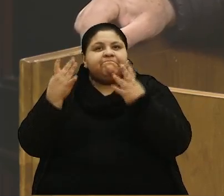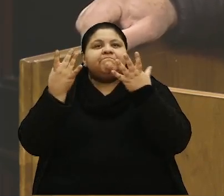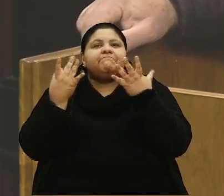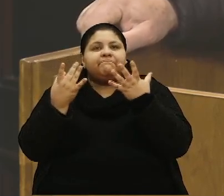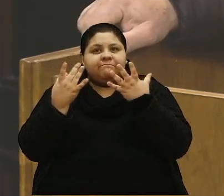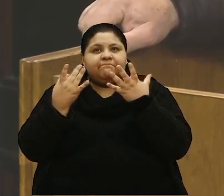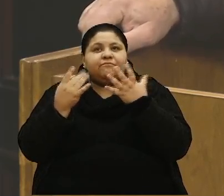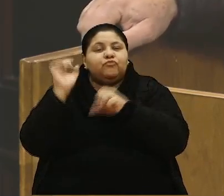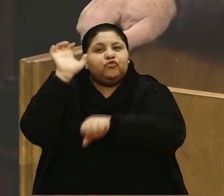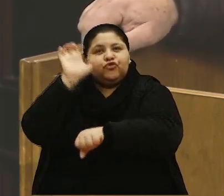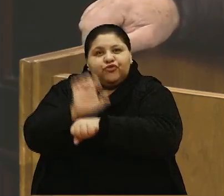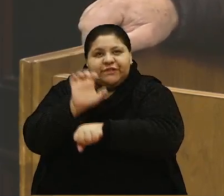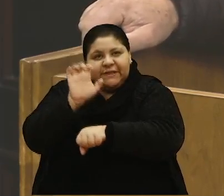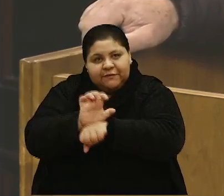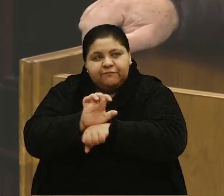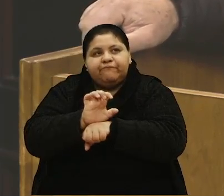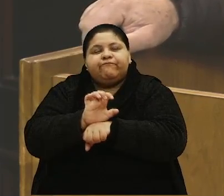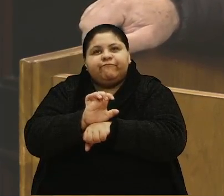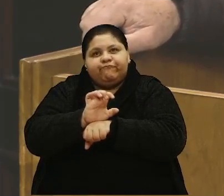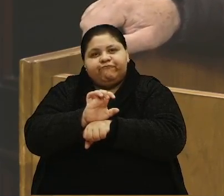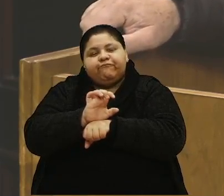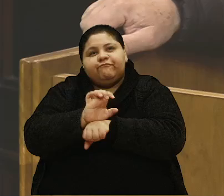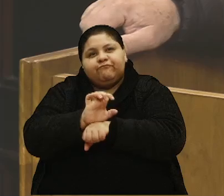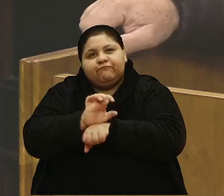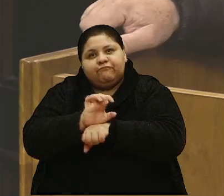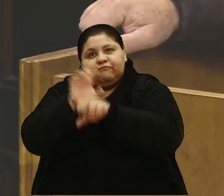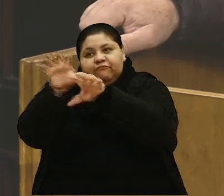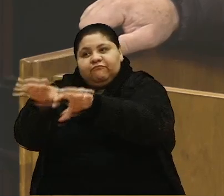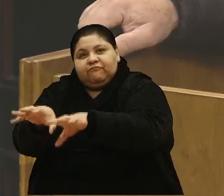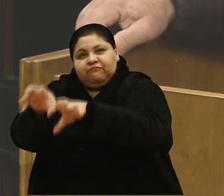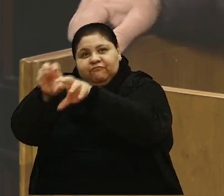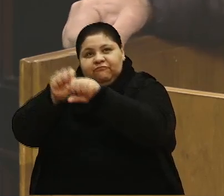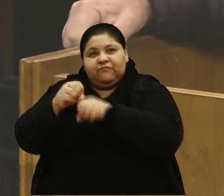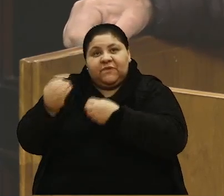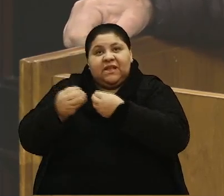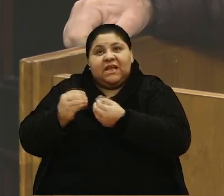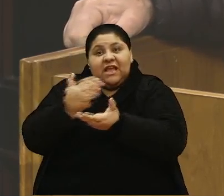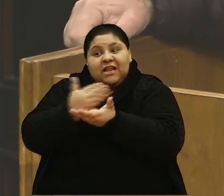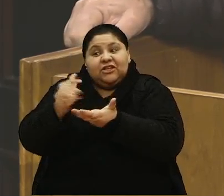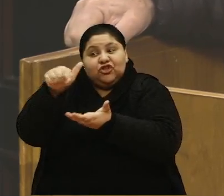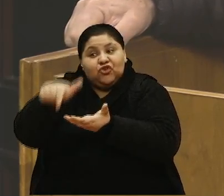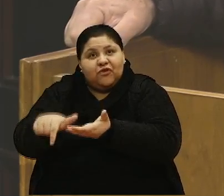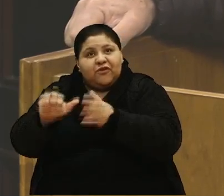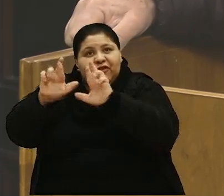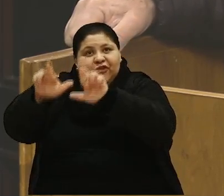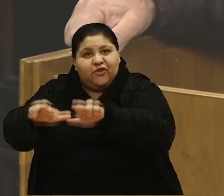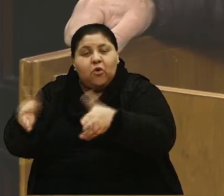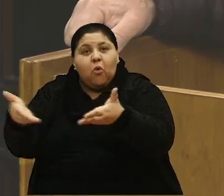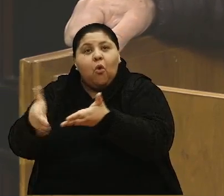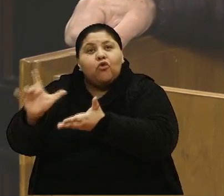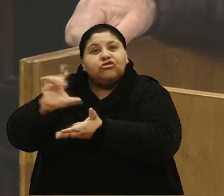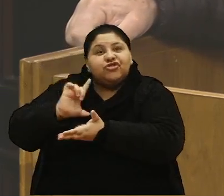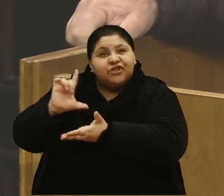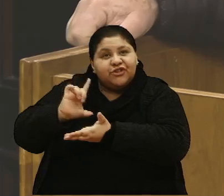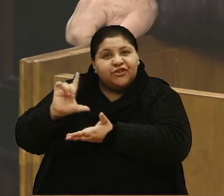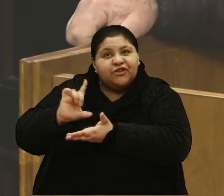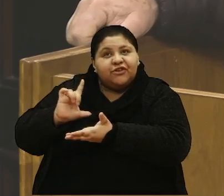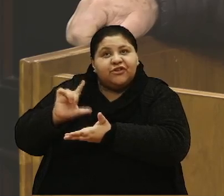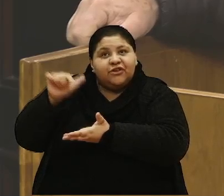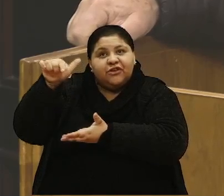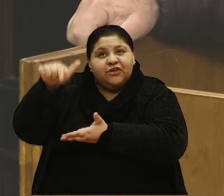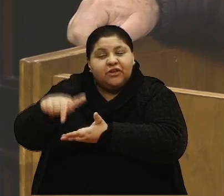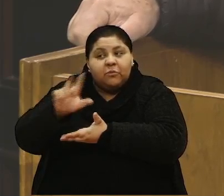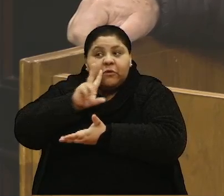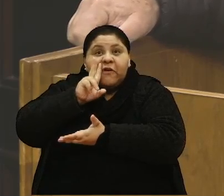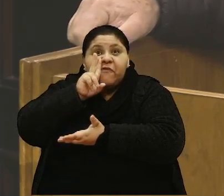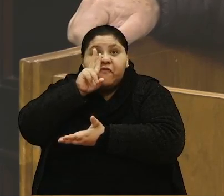nível do Estado, enfim. Colono foi quem colonizou essa região. Se hoje nós somos a